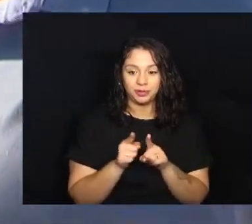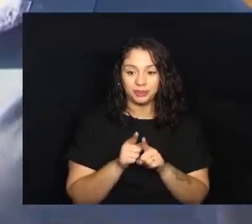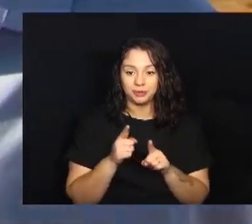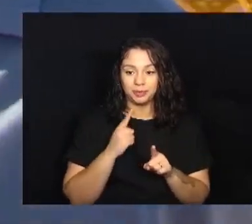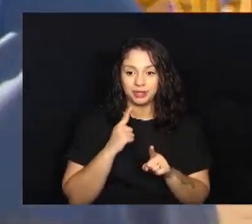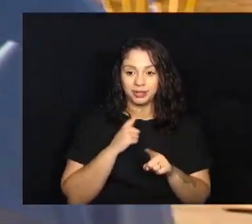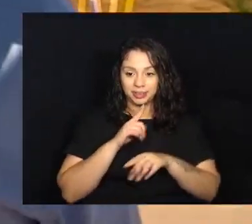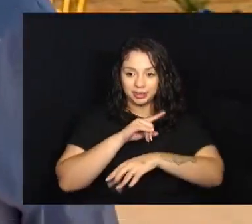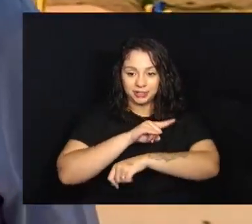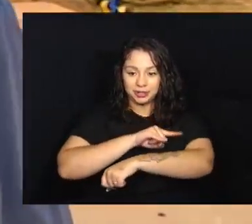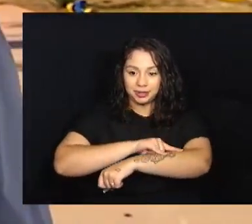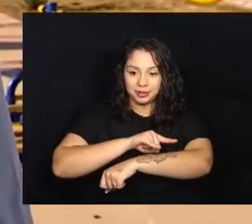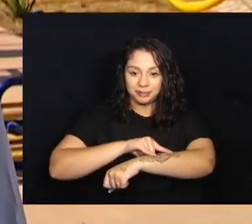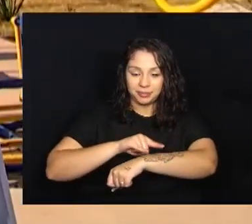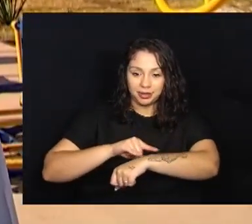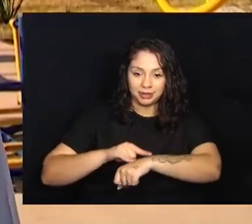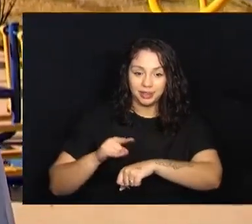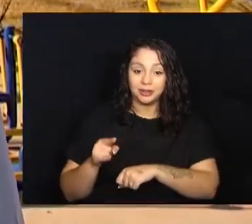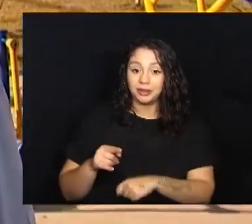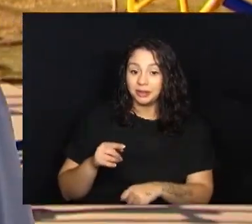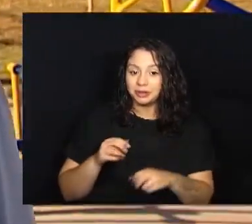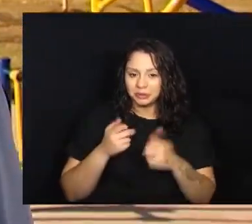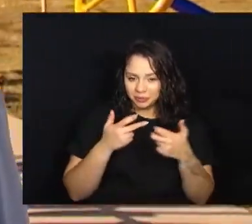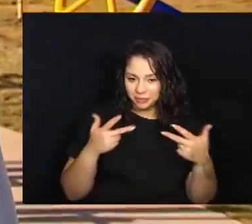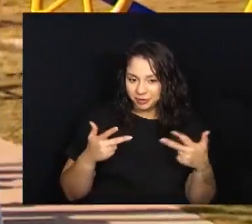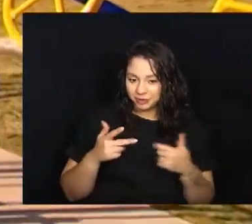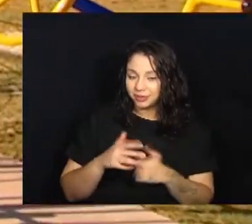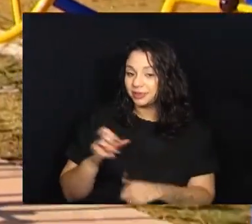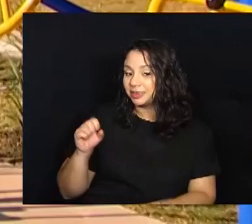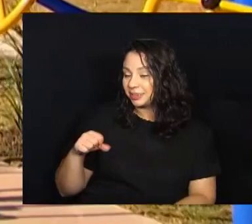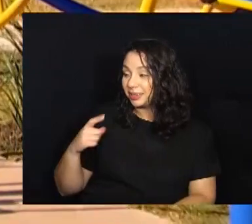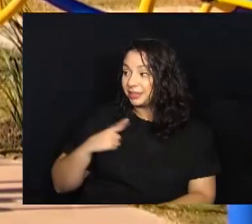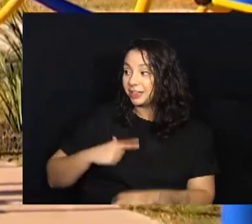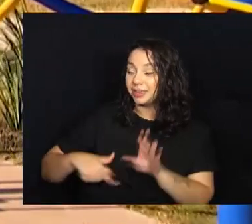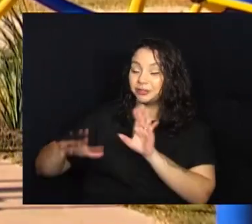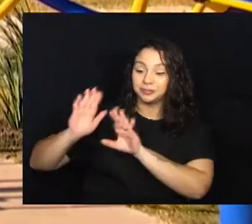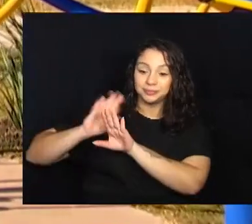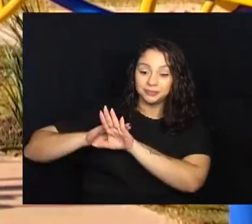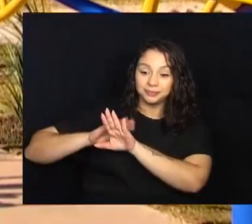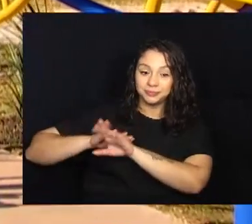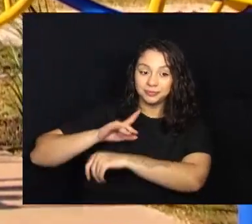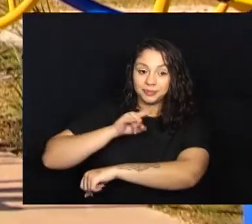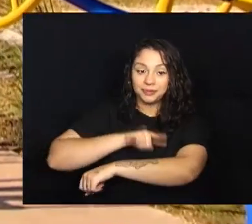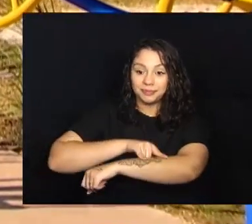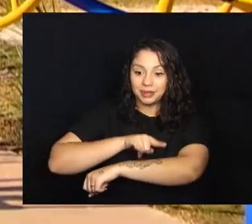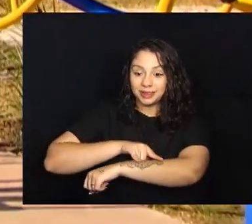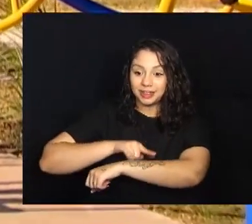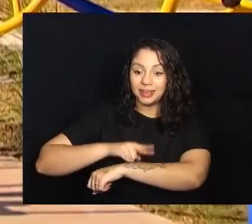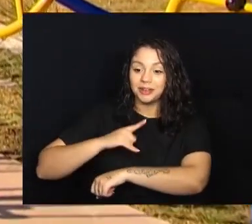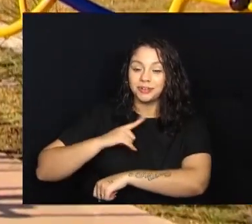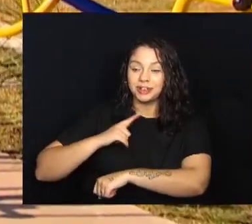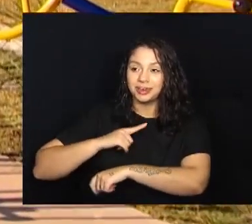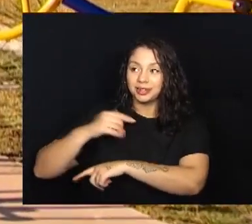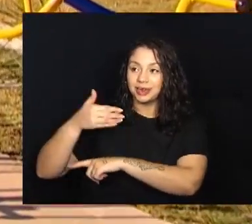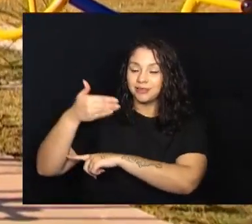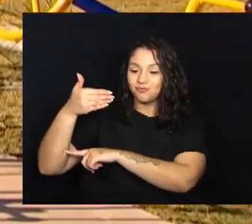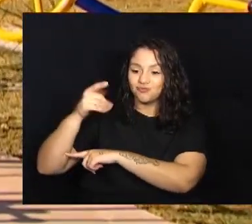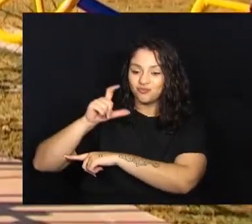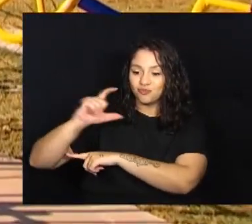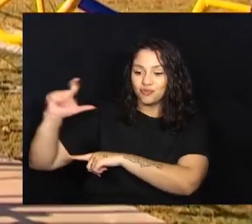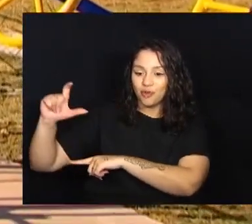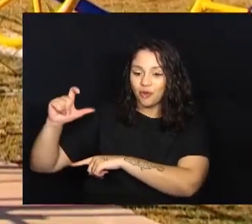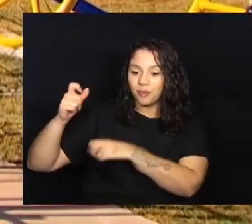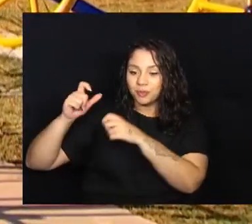né, banheiro e tal. Bastante coisa, né? Ali atrás nós temos o vestiário, que está escrito Arena, tudo. Vai ter